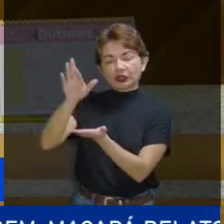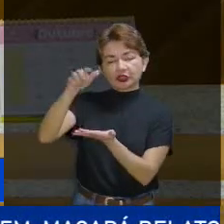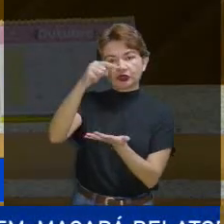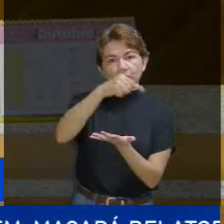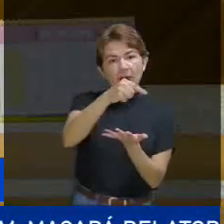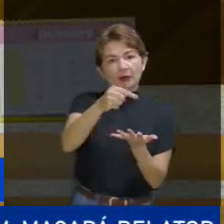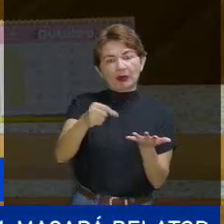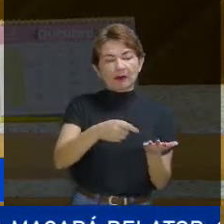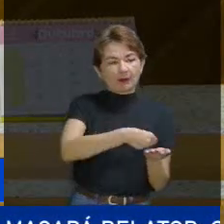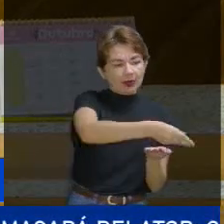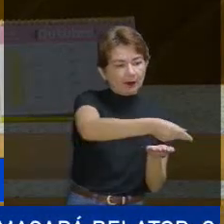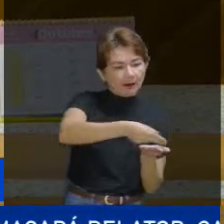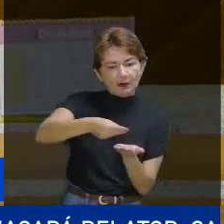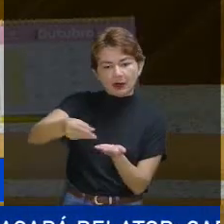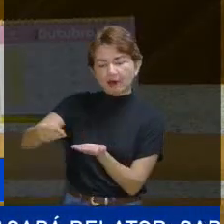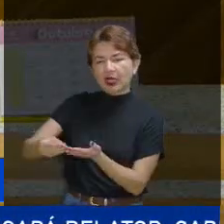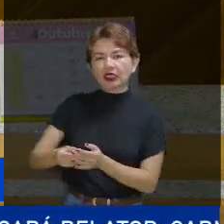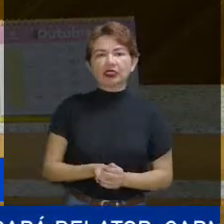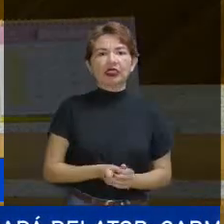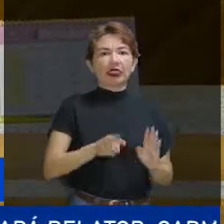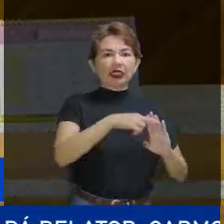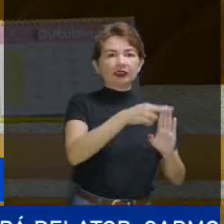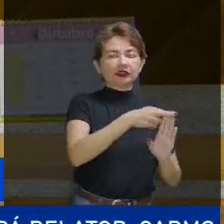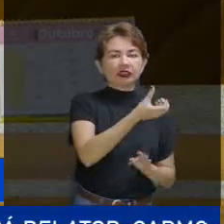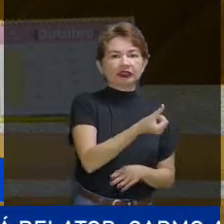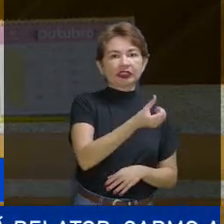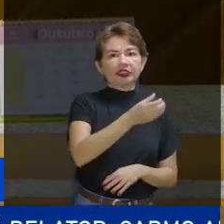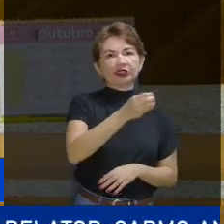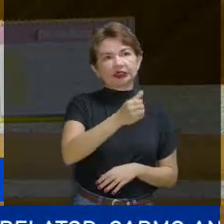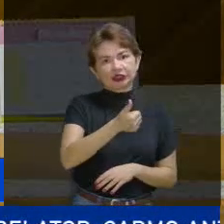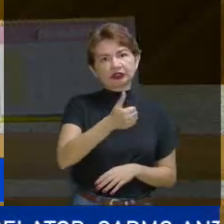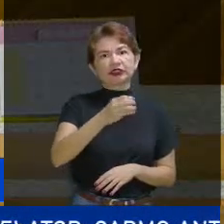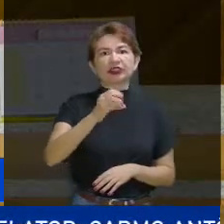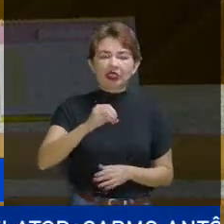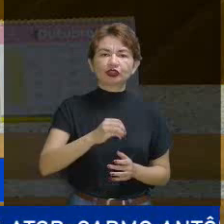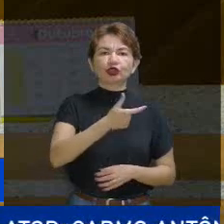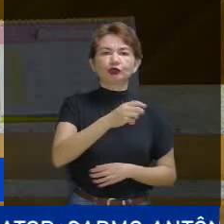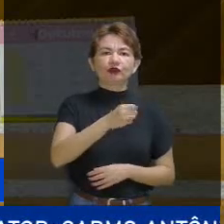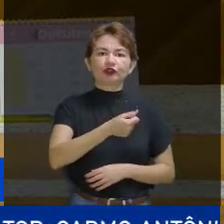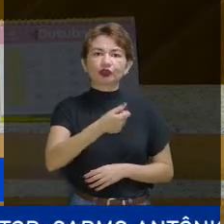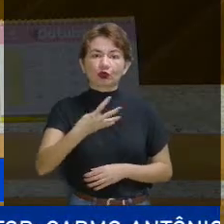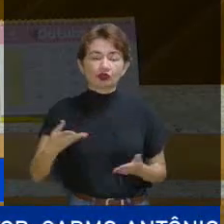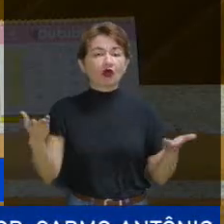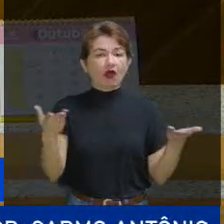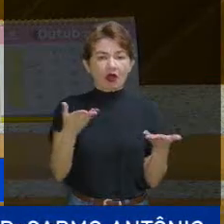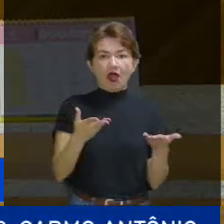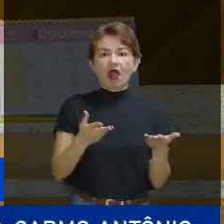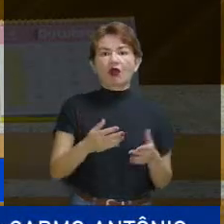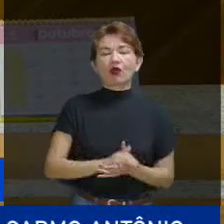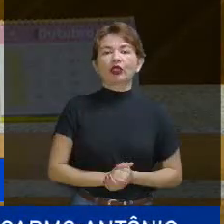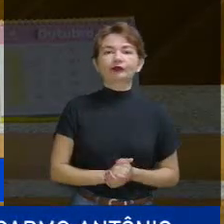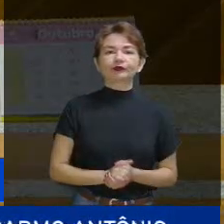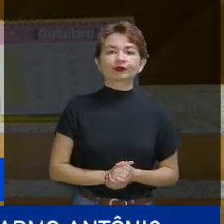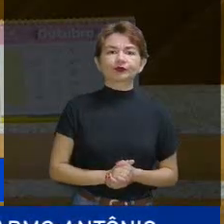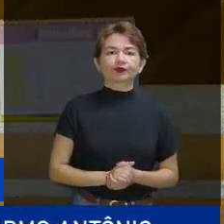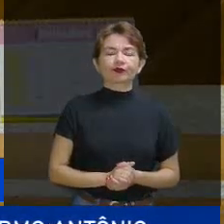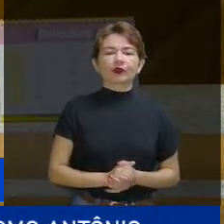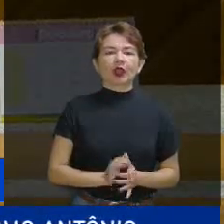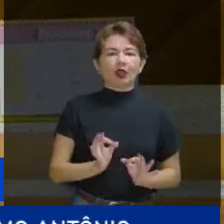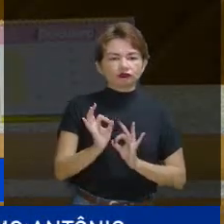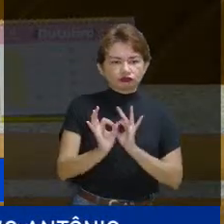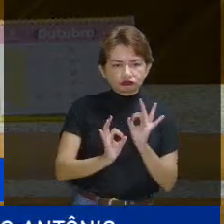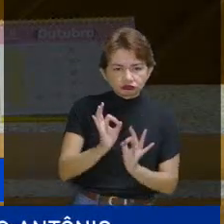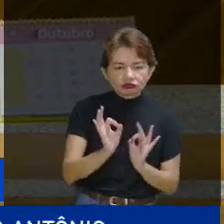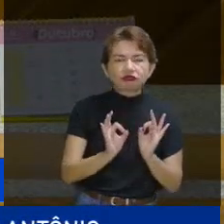forma, a Resolução TRE 610/2024, que vigora atualmente, consolidou o funcionamento do Juiz